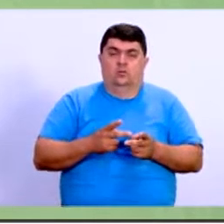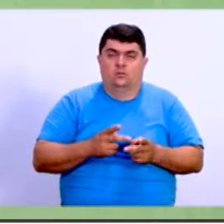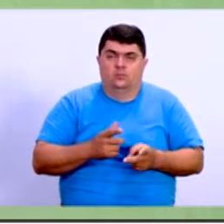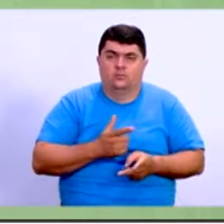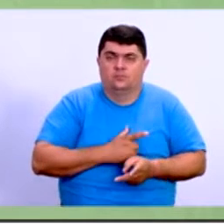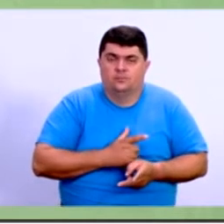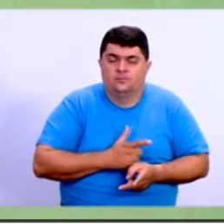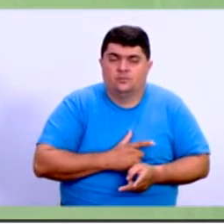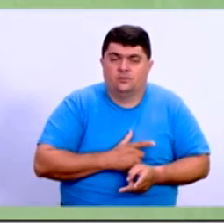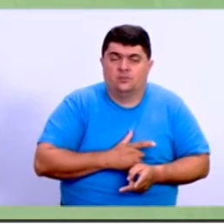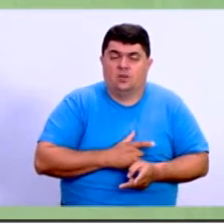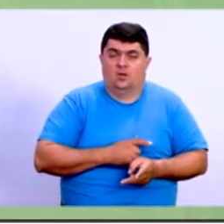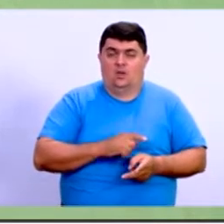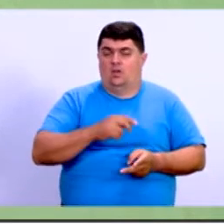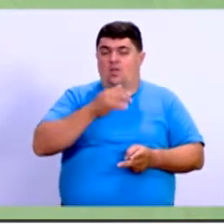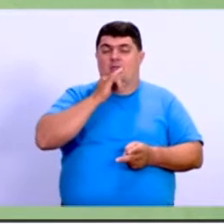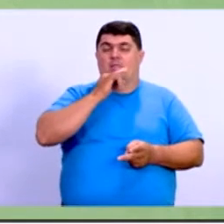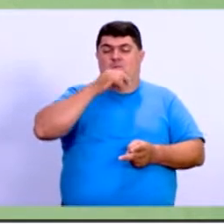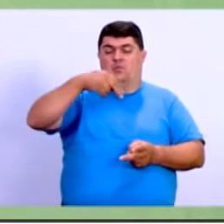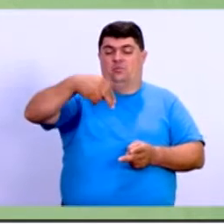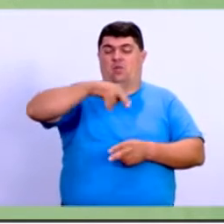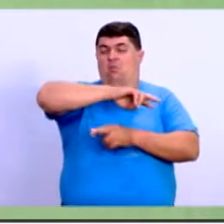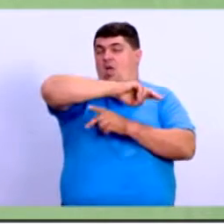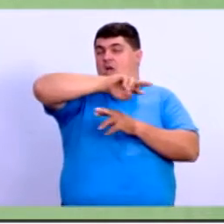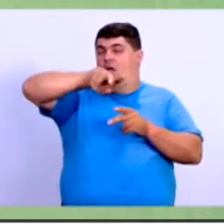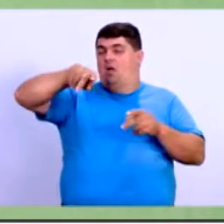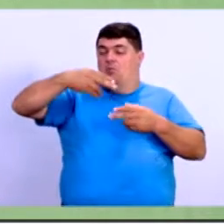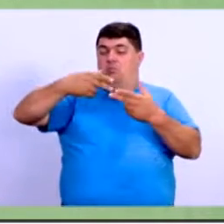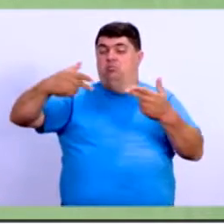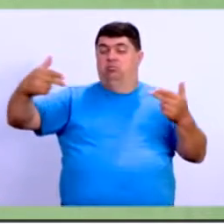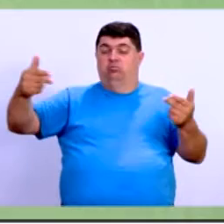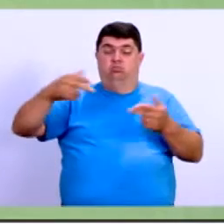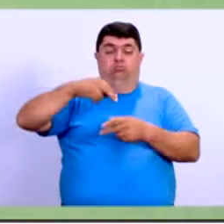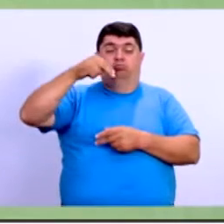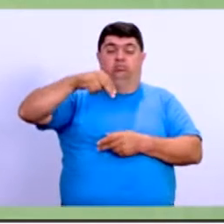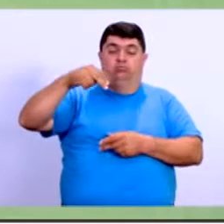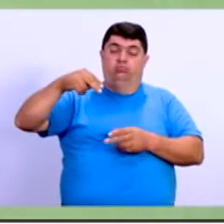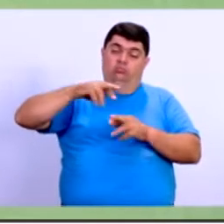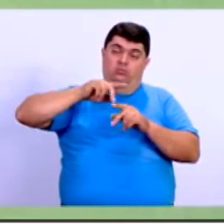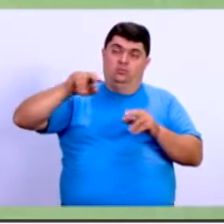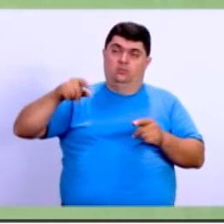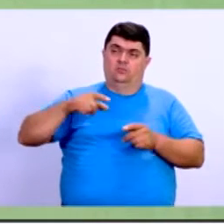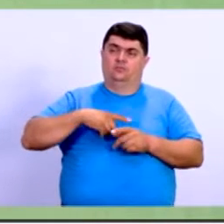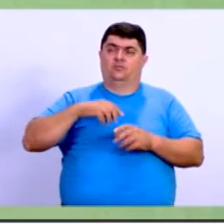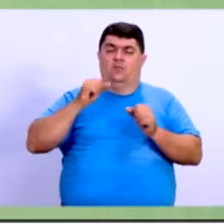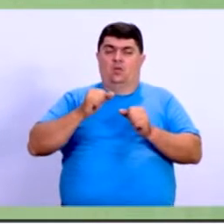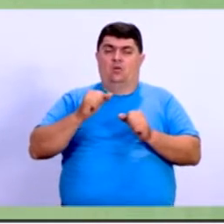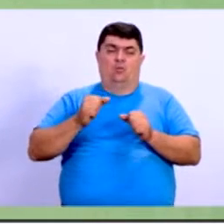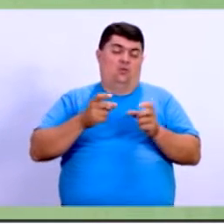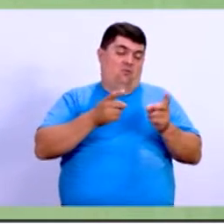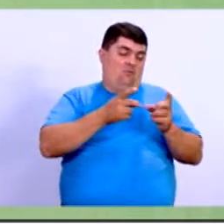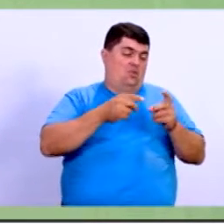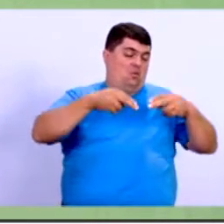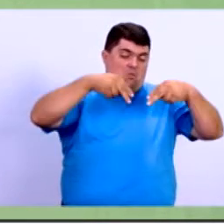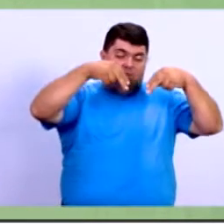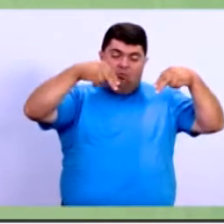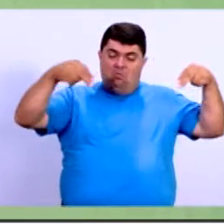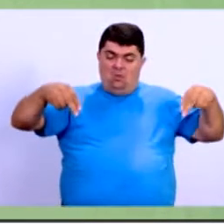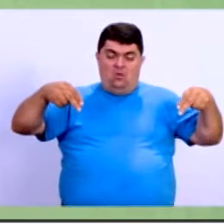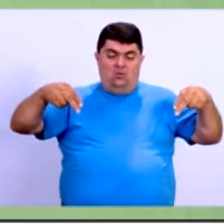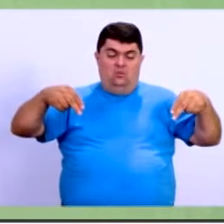tem N produtos, um produto pode estar em N vendas,